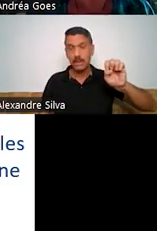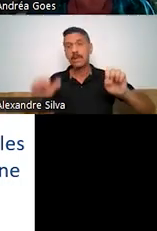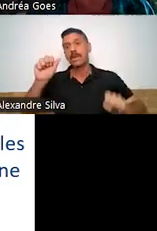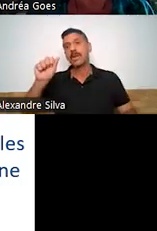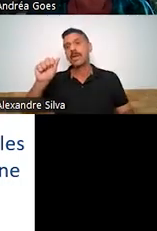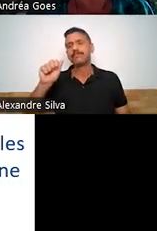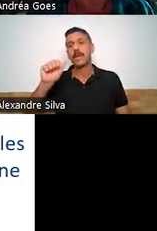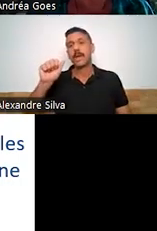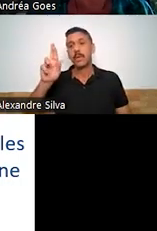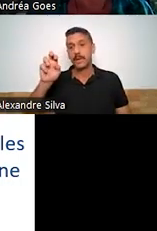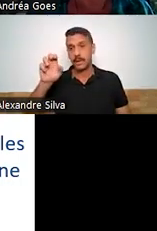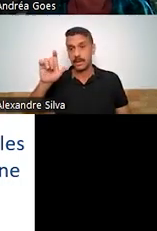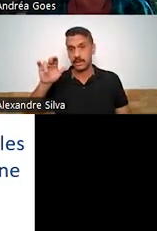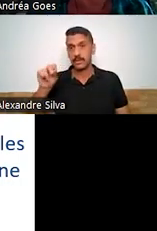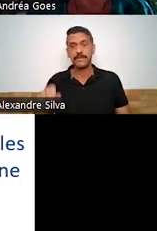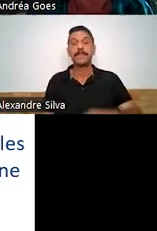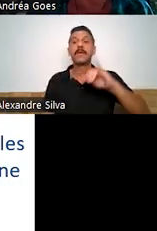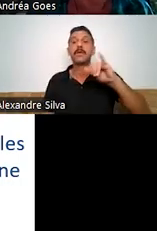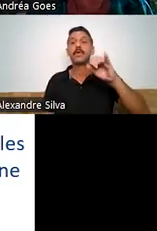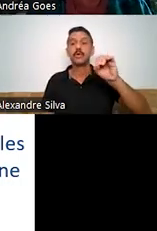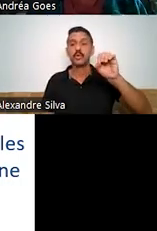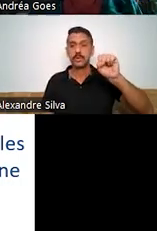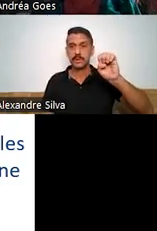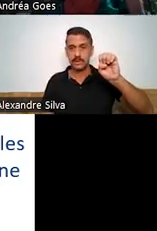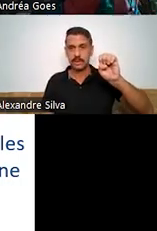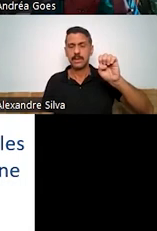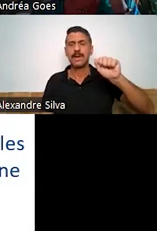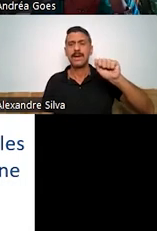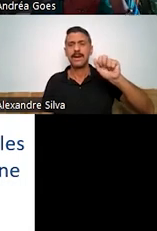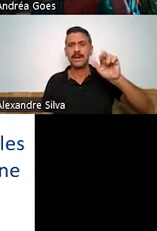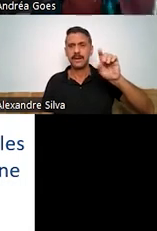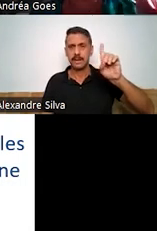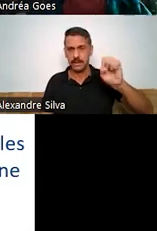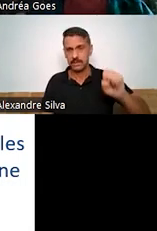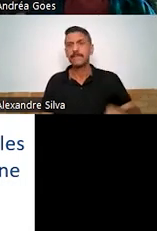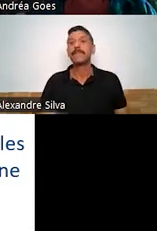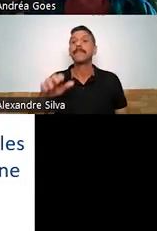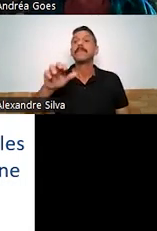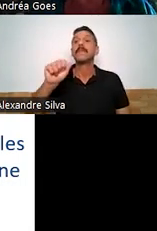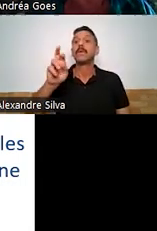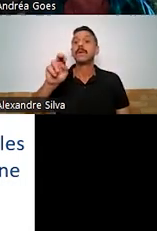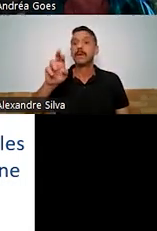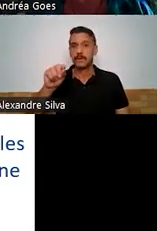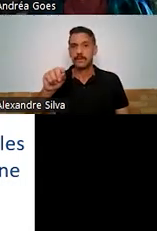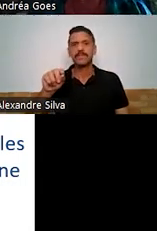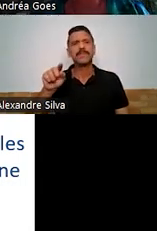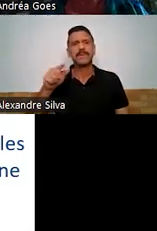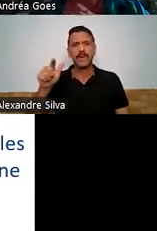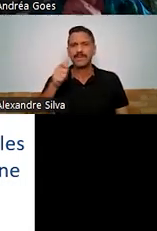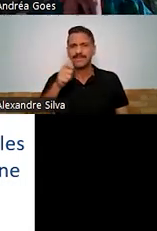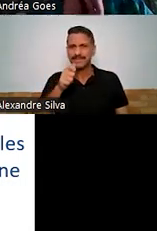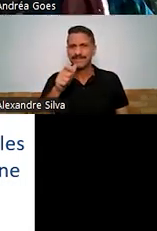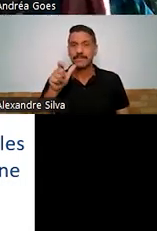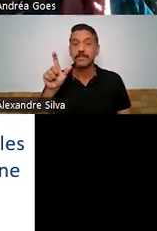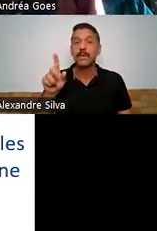Não, desculpa, é o José Arcádio, o Aureliano e a Amaranta. Desculpa, também já tem um tempo que eu li essa obra. Então, são